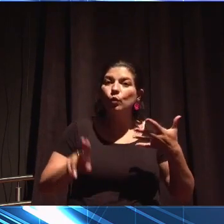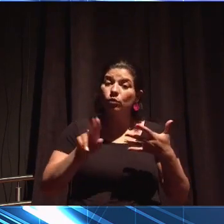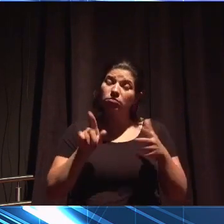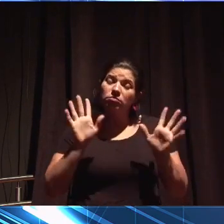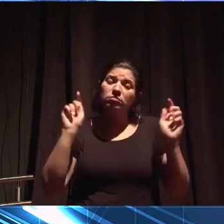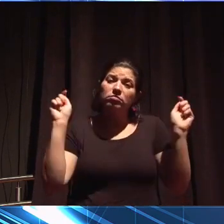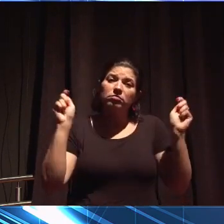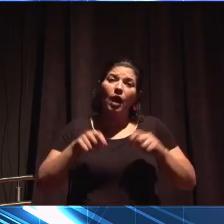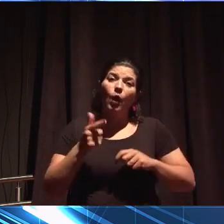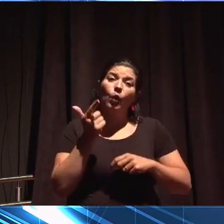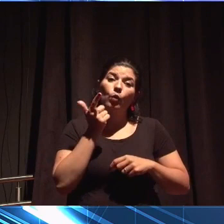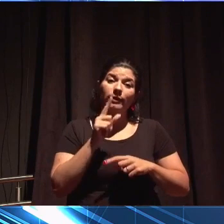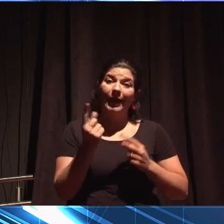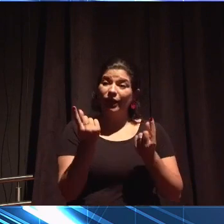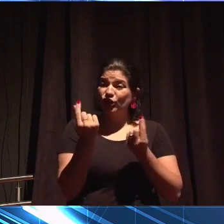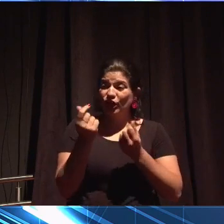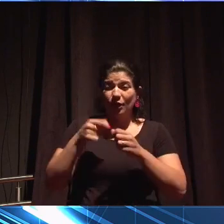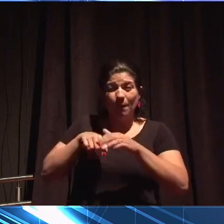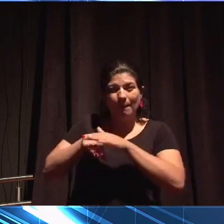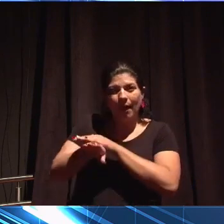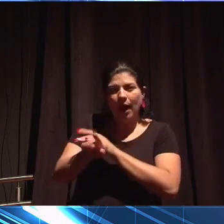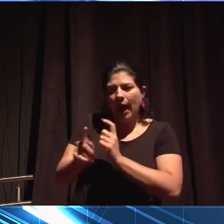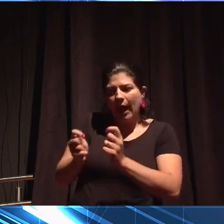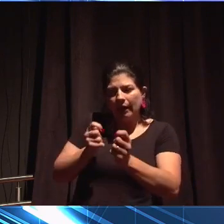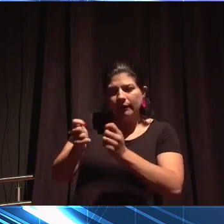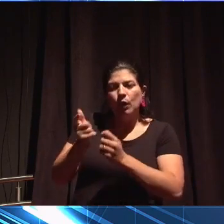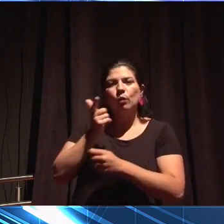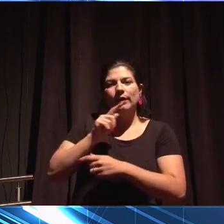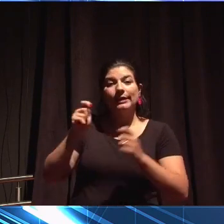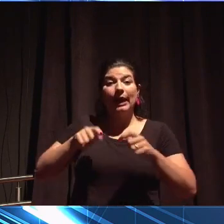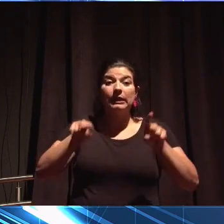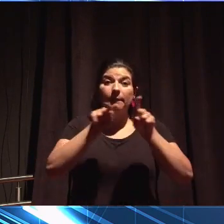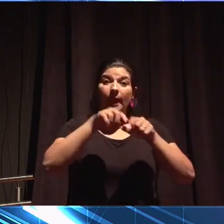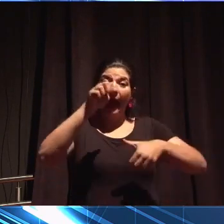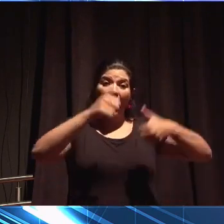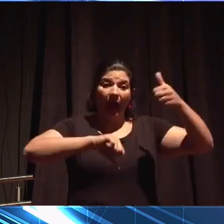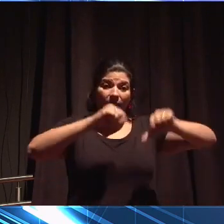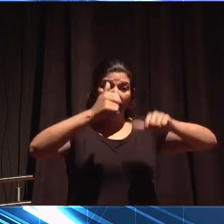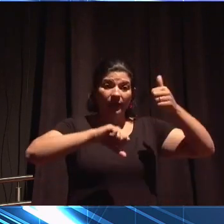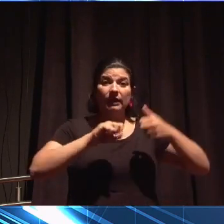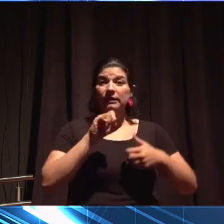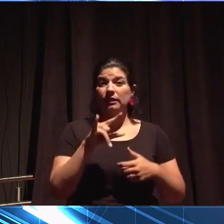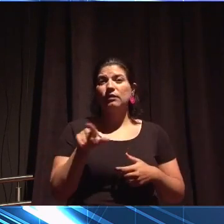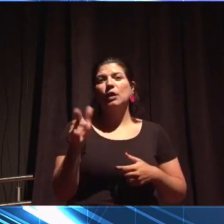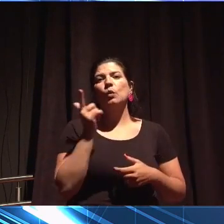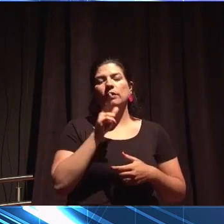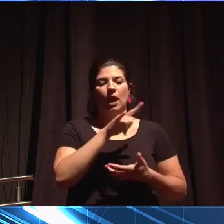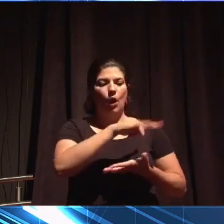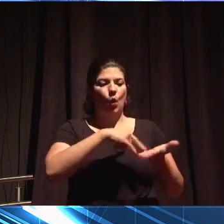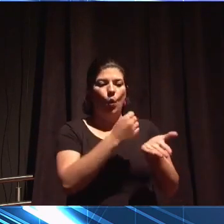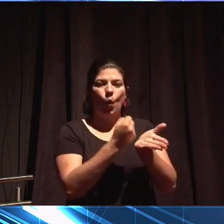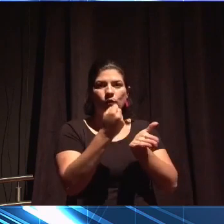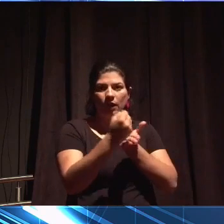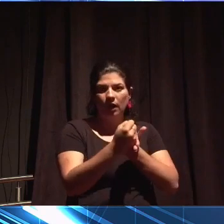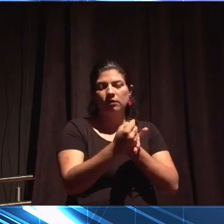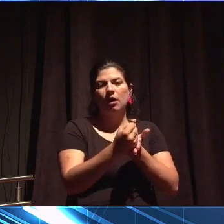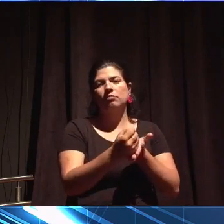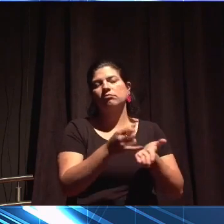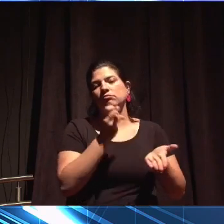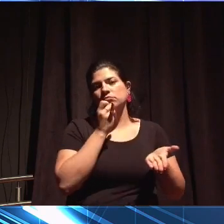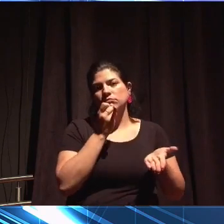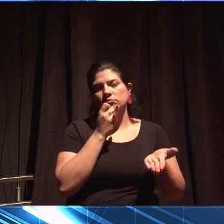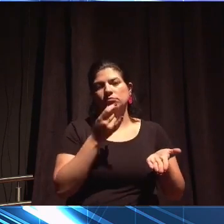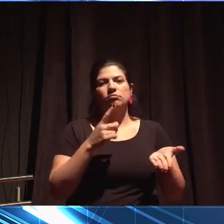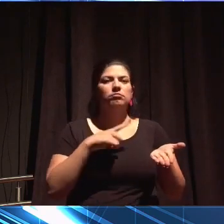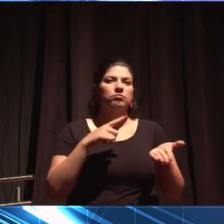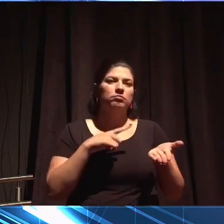fazer, às vezes, a reserva de uma instância, você, às vezes, também pode avaliar se você vai fazer a contratação aí de uma instância preemptiva